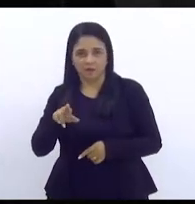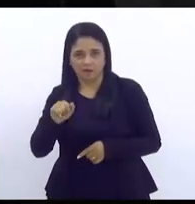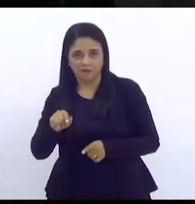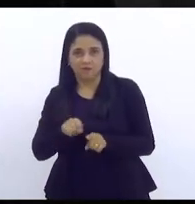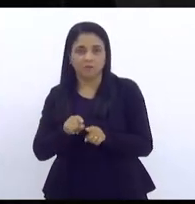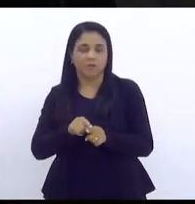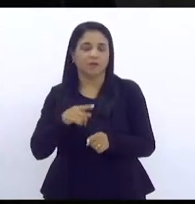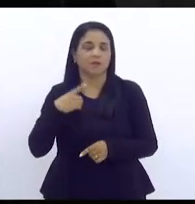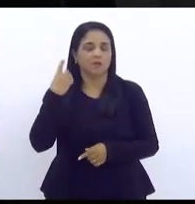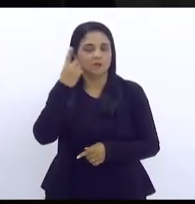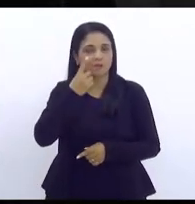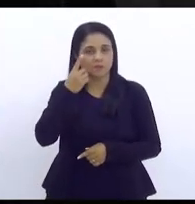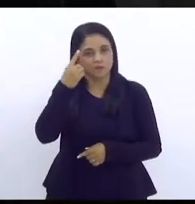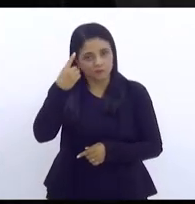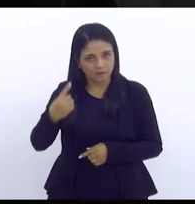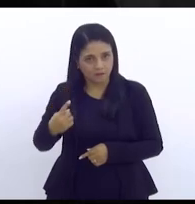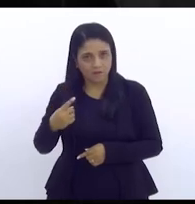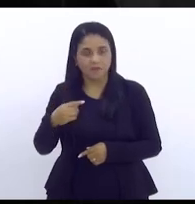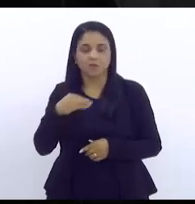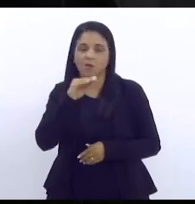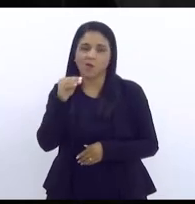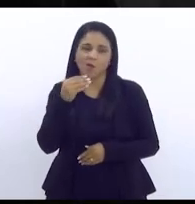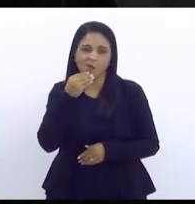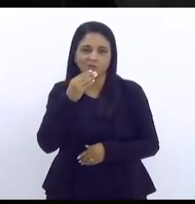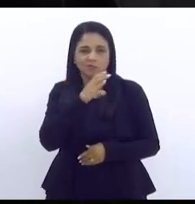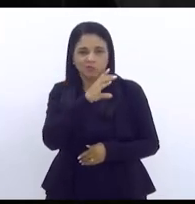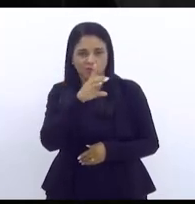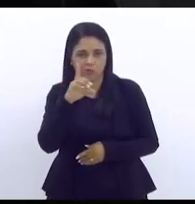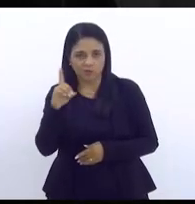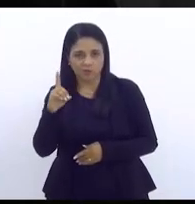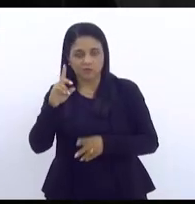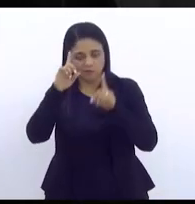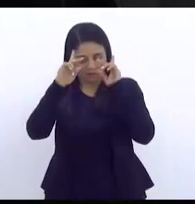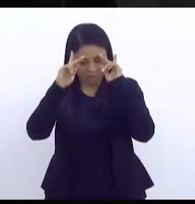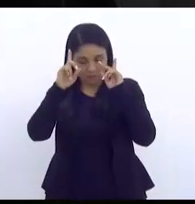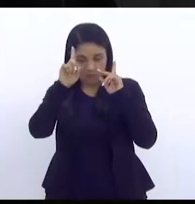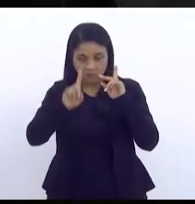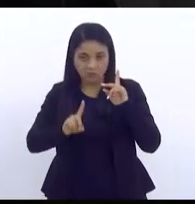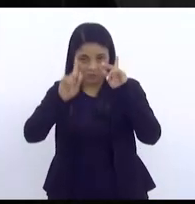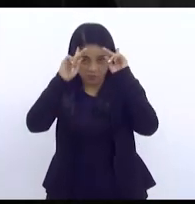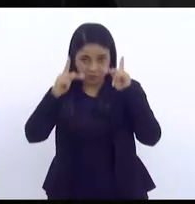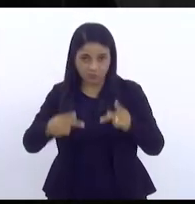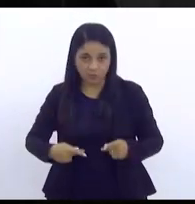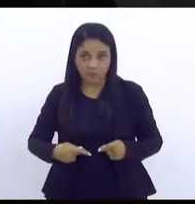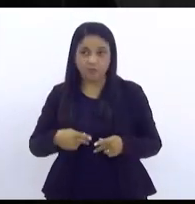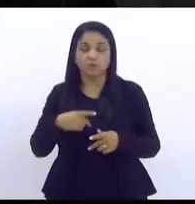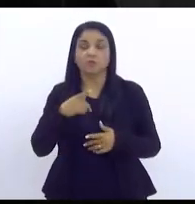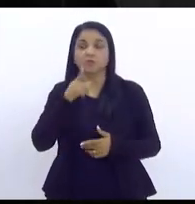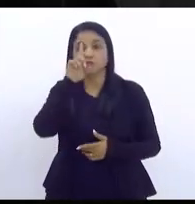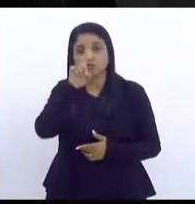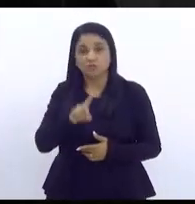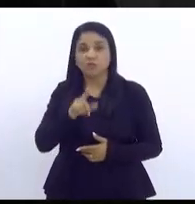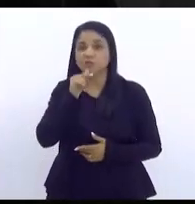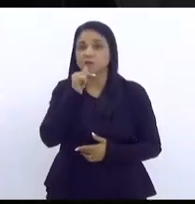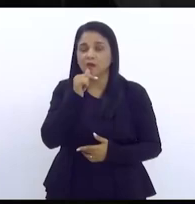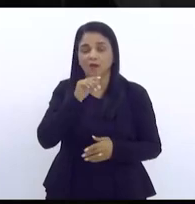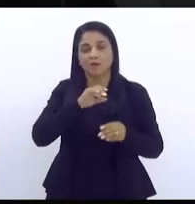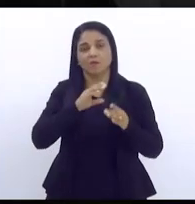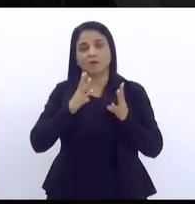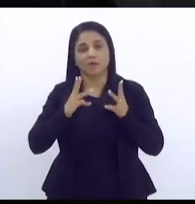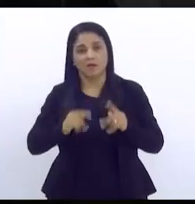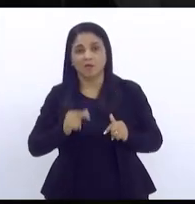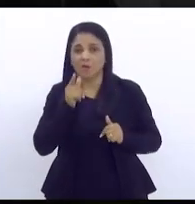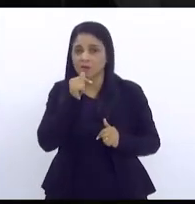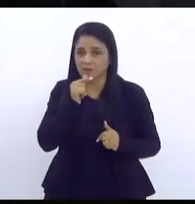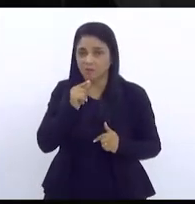Monteiro né por essa oportunidade aqui de est a comissão de direitos humanos e falando né que a o direito à água e O saneamento